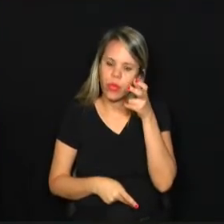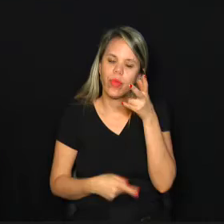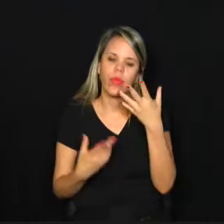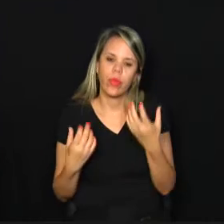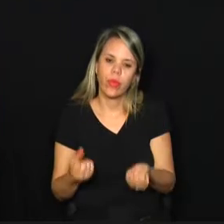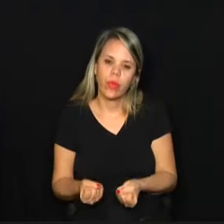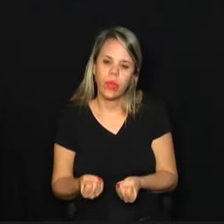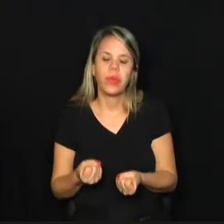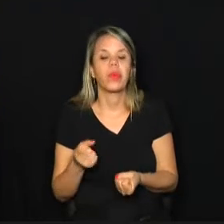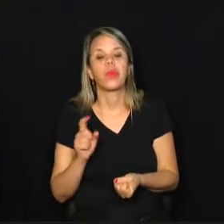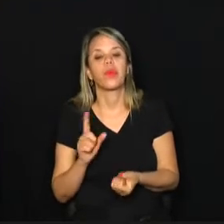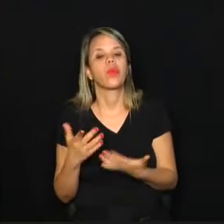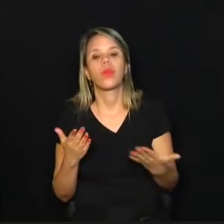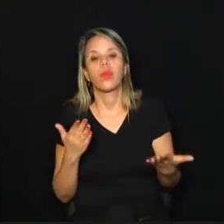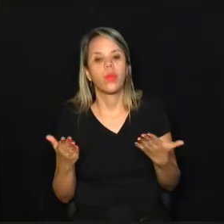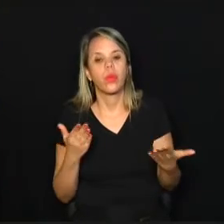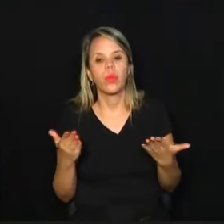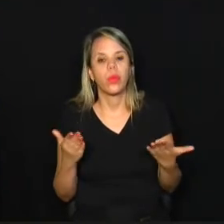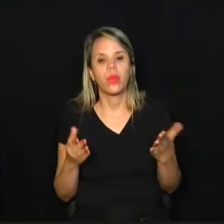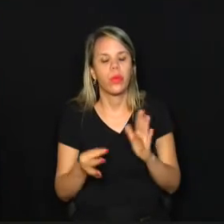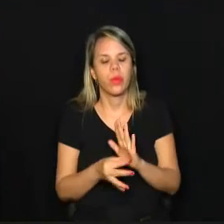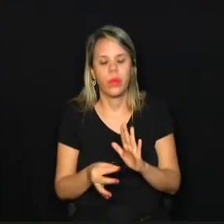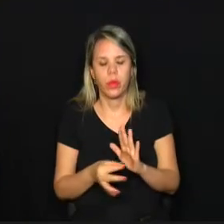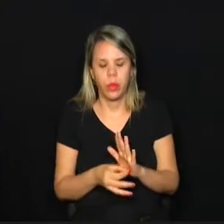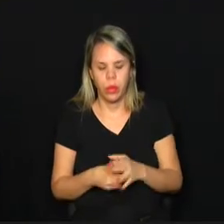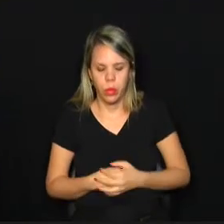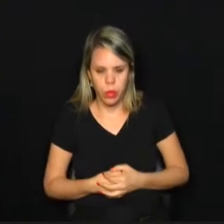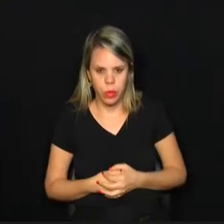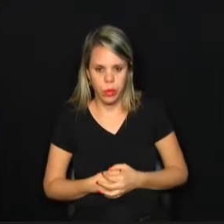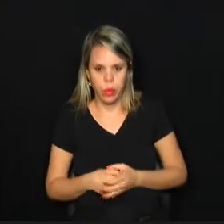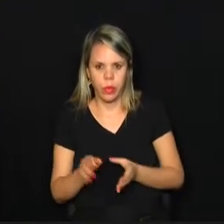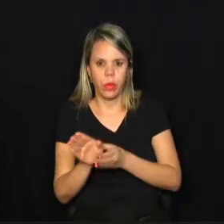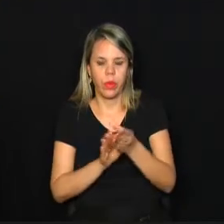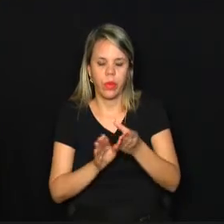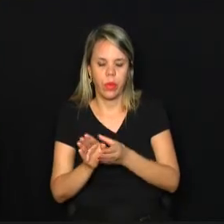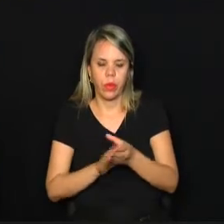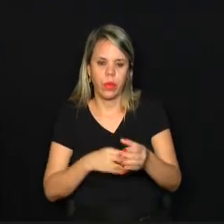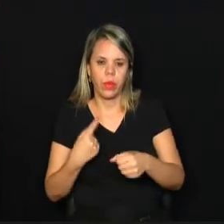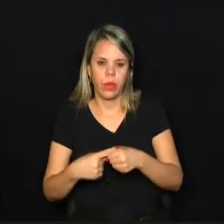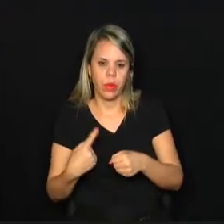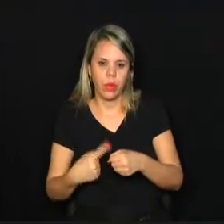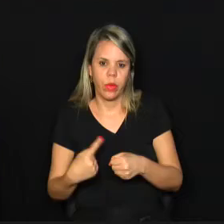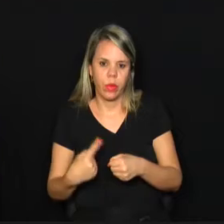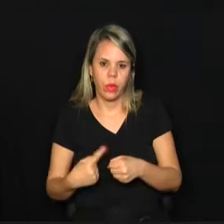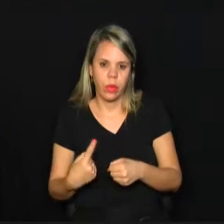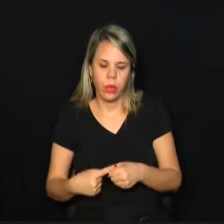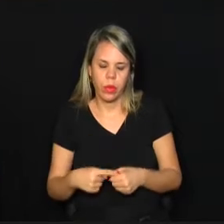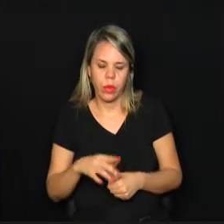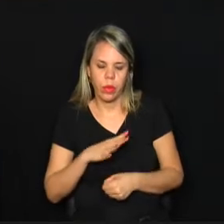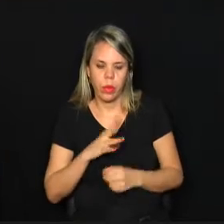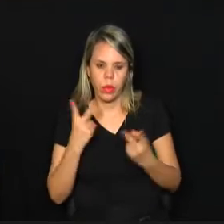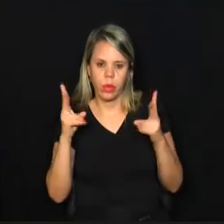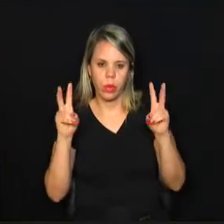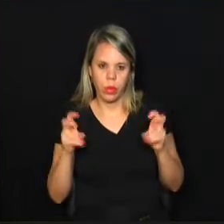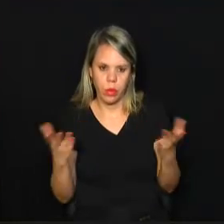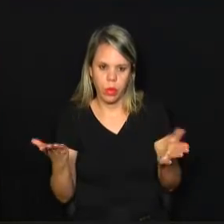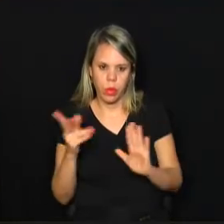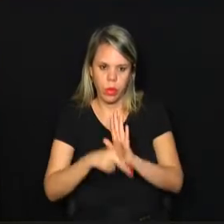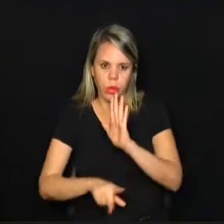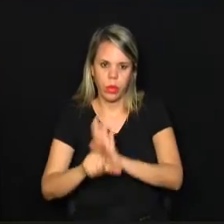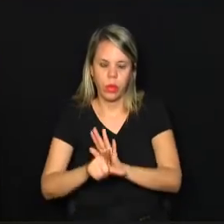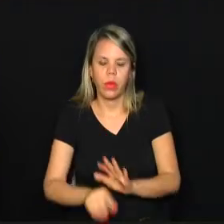será ouvido, qual que é a opinião do Conselho Municipal em relação ao atual projeto de